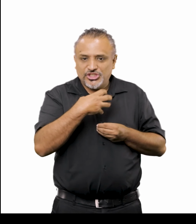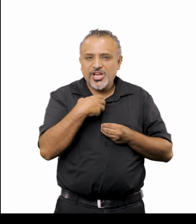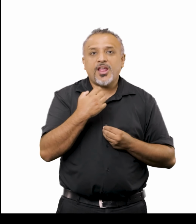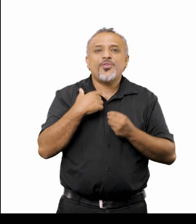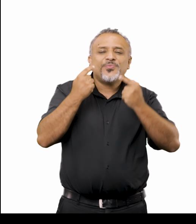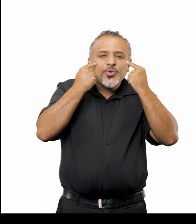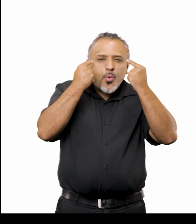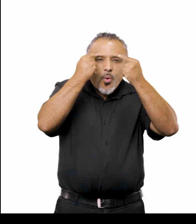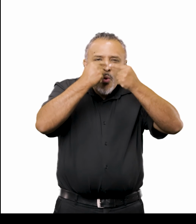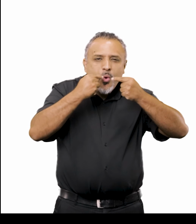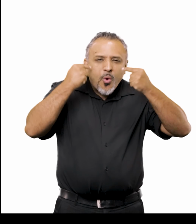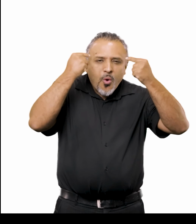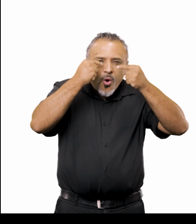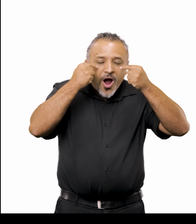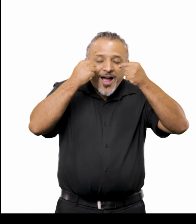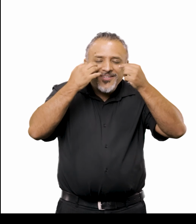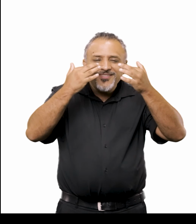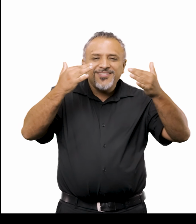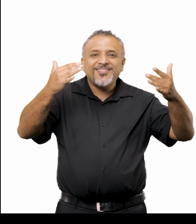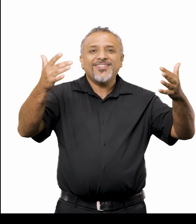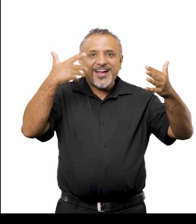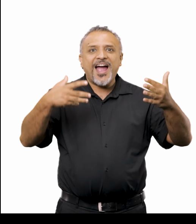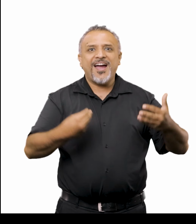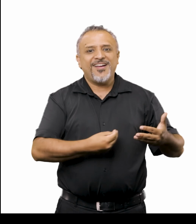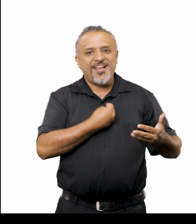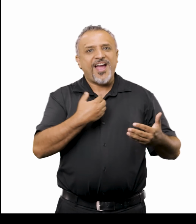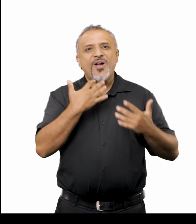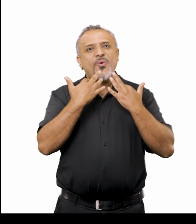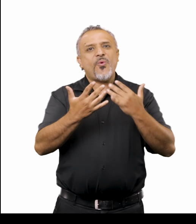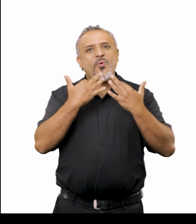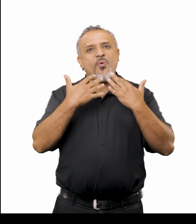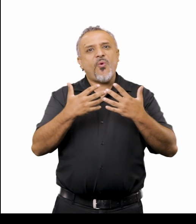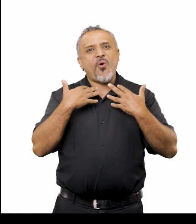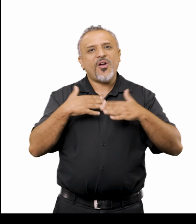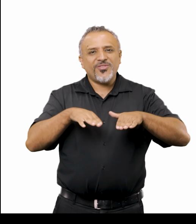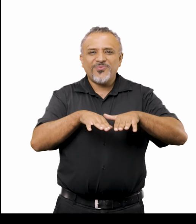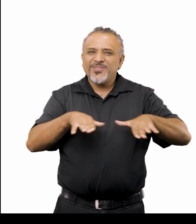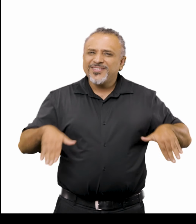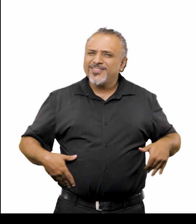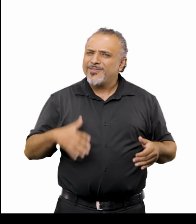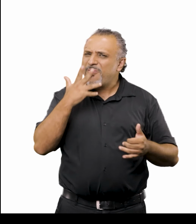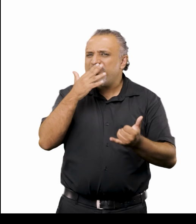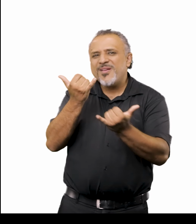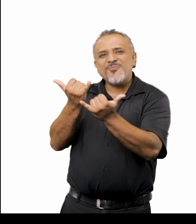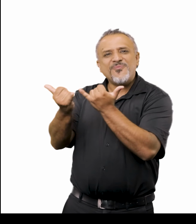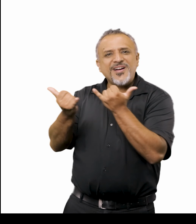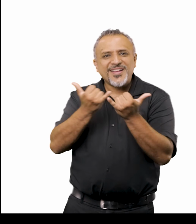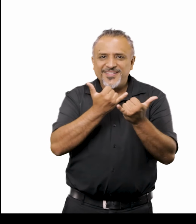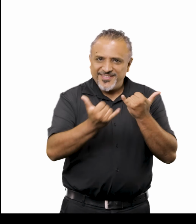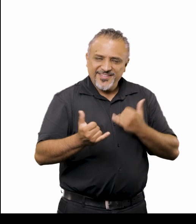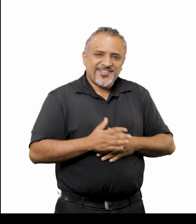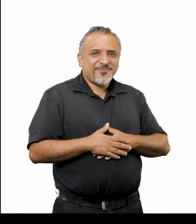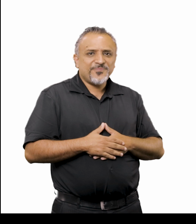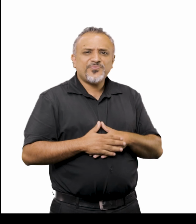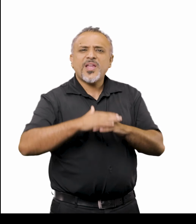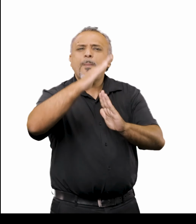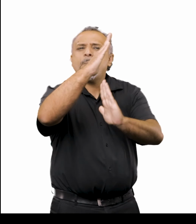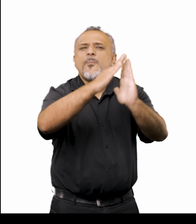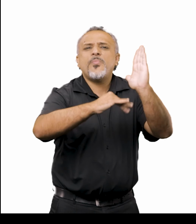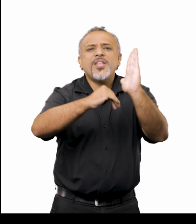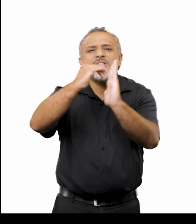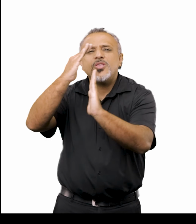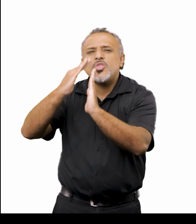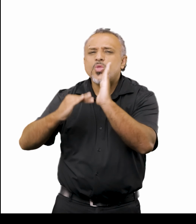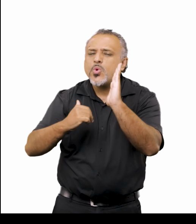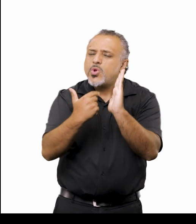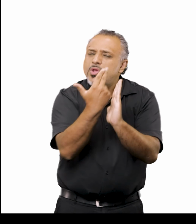No entanto, os formatos dos olhos amendoados já estão presentes e os cortes dos vestidos também são muito semelhantes. E na pintura,